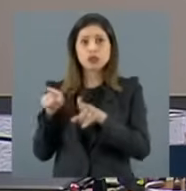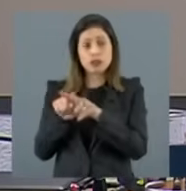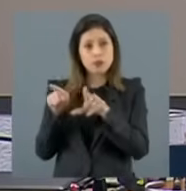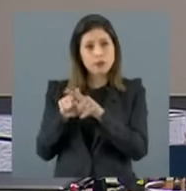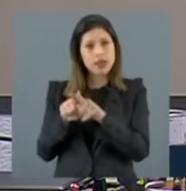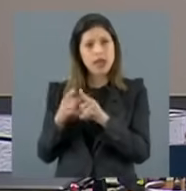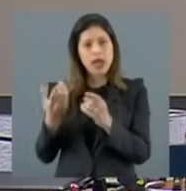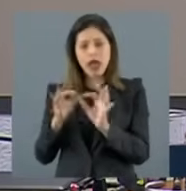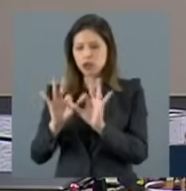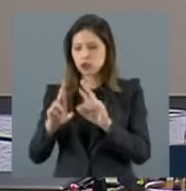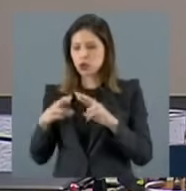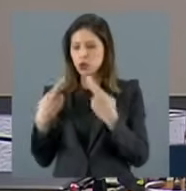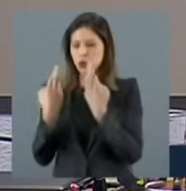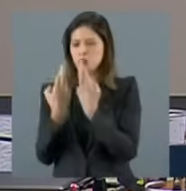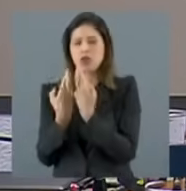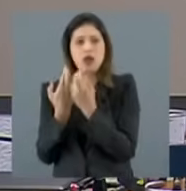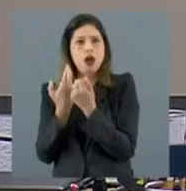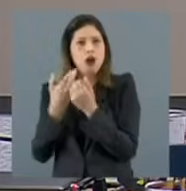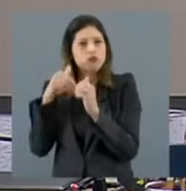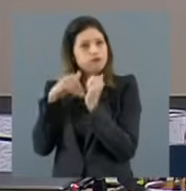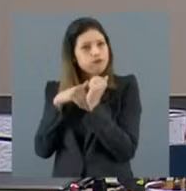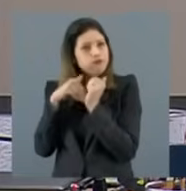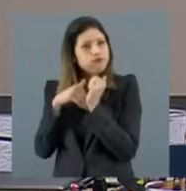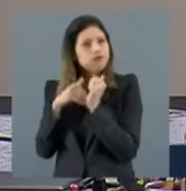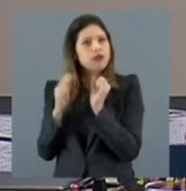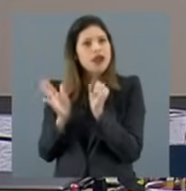secretas, inicialmente secretas,